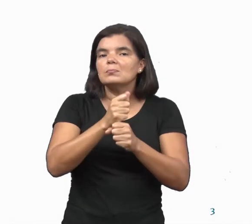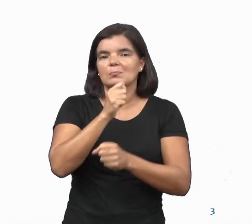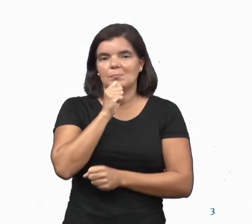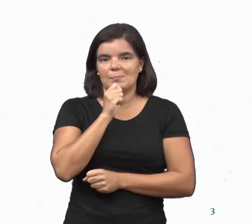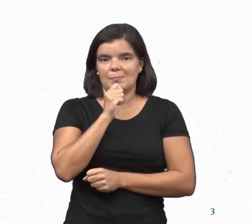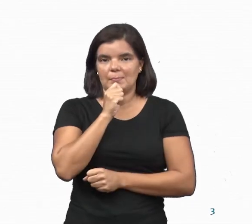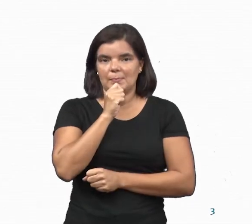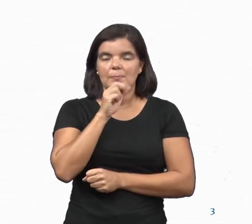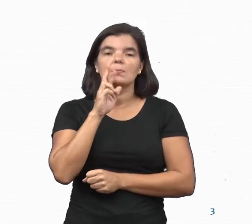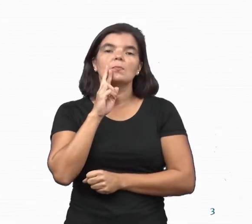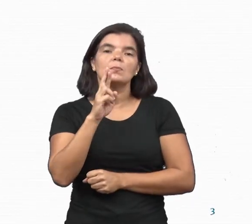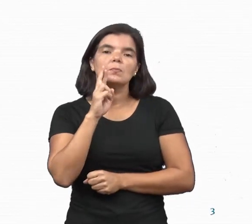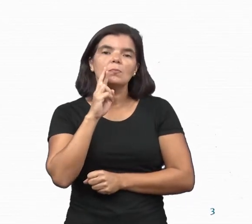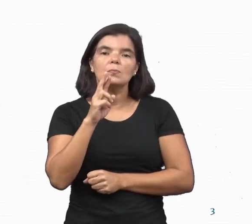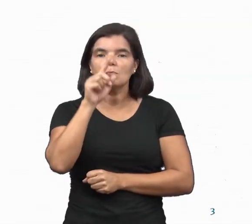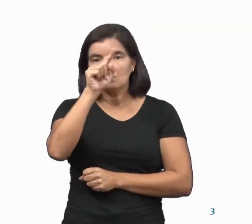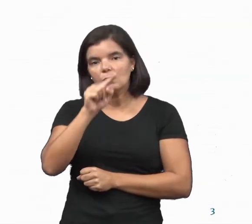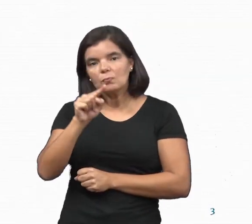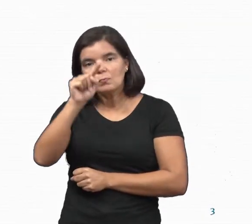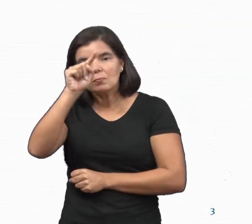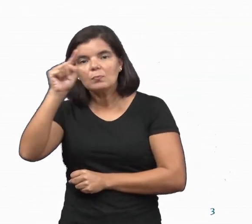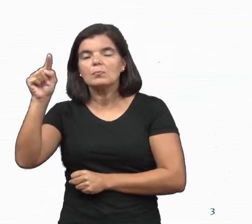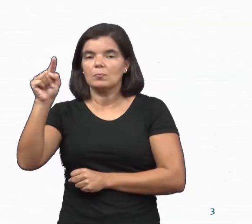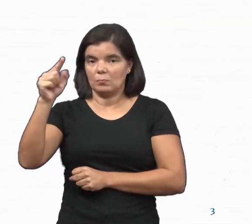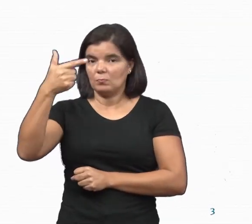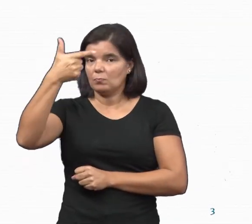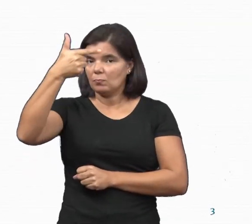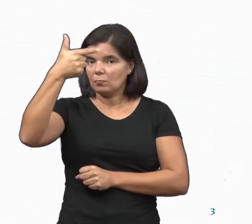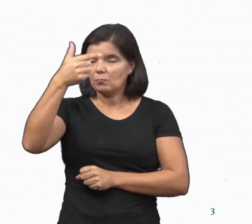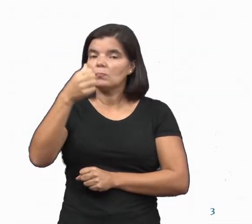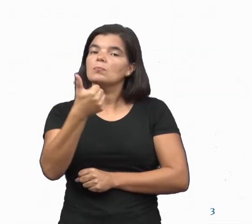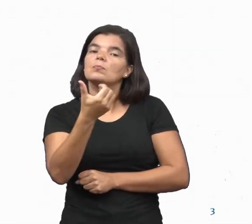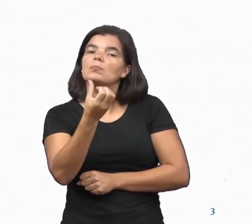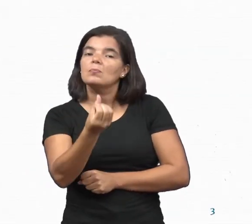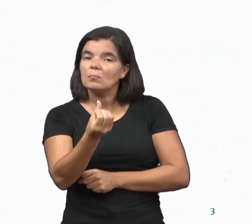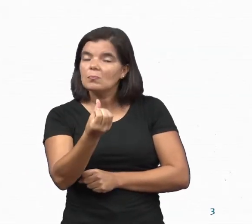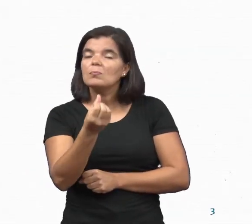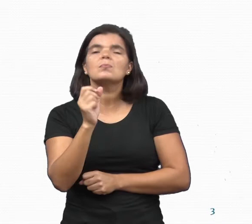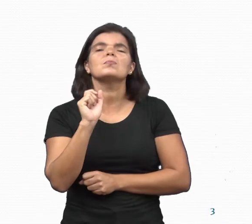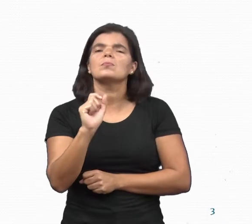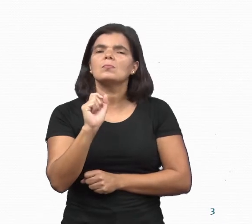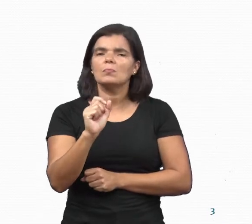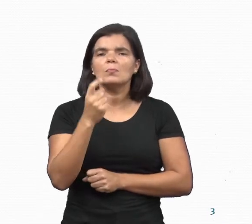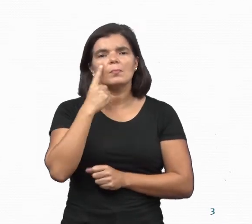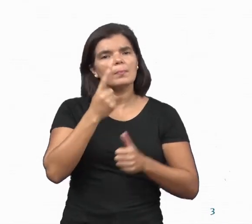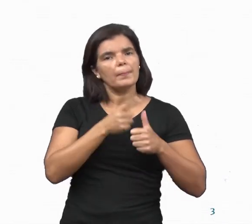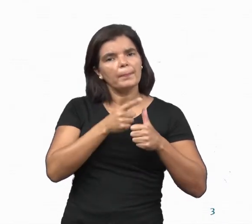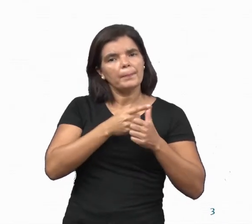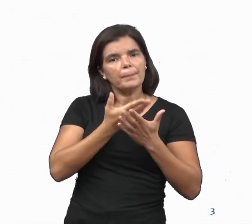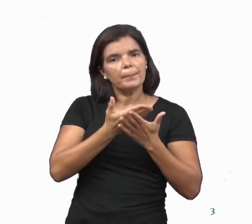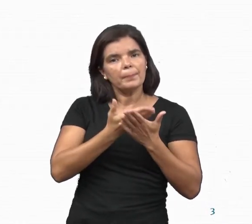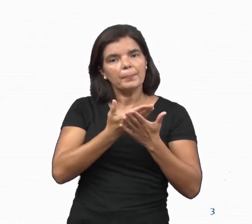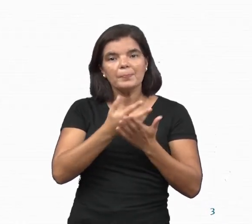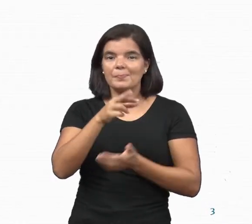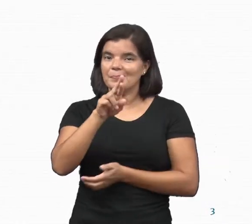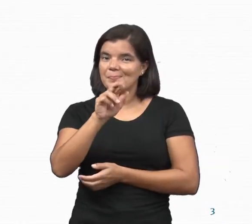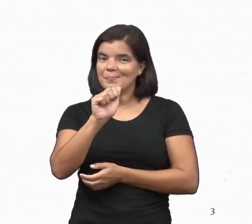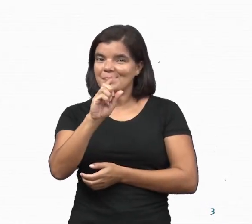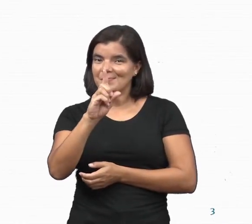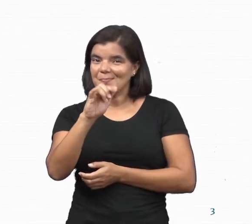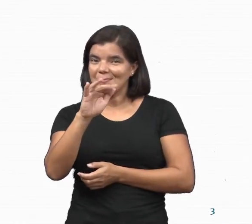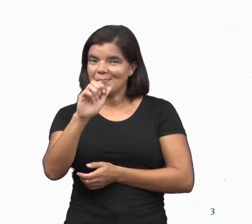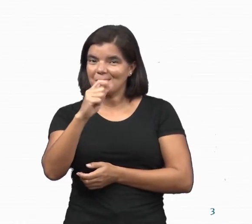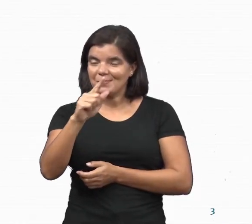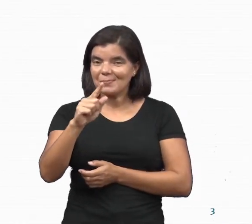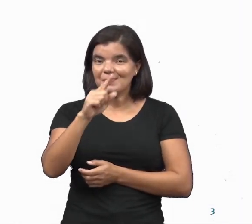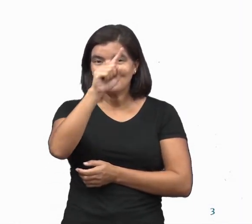Aí resolvendo essa raiz quadrada de 16, a gente pode fazer que nem aprendemos na aula de radiciação. Fazer